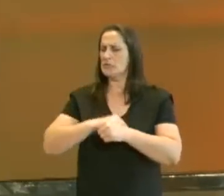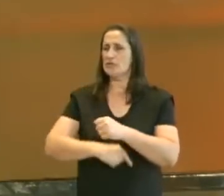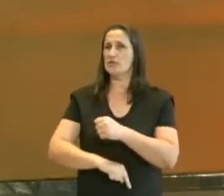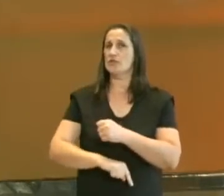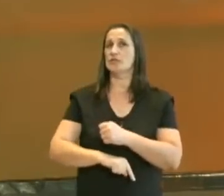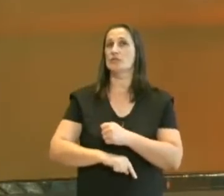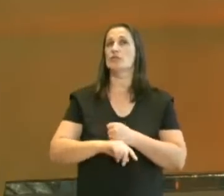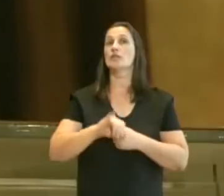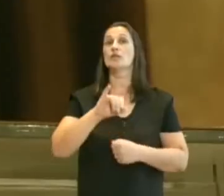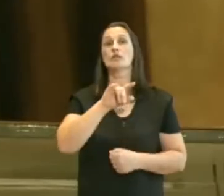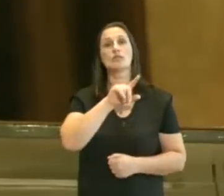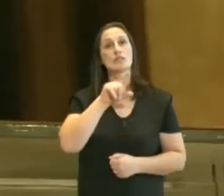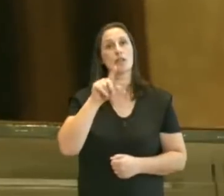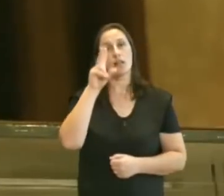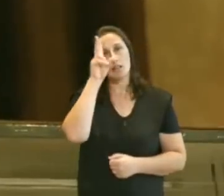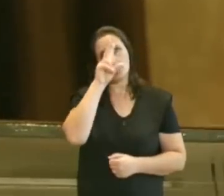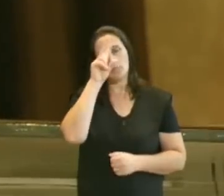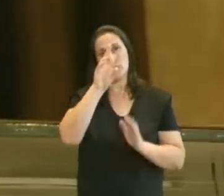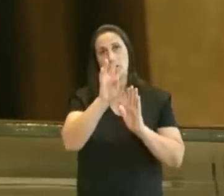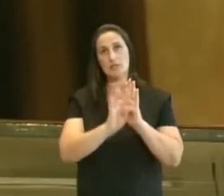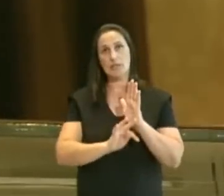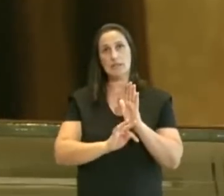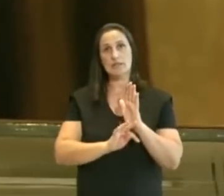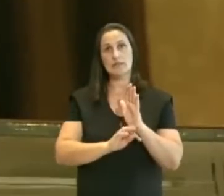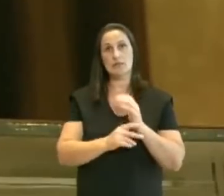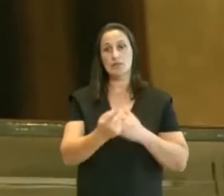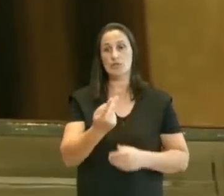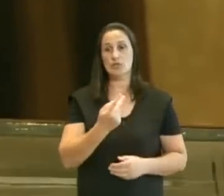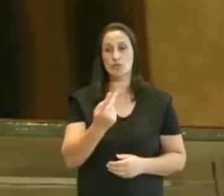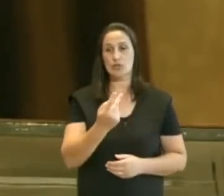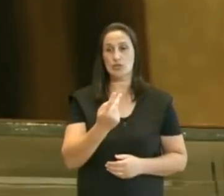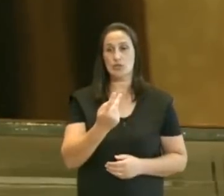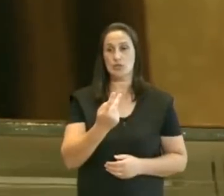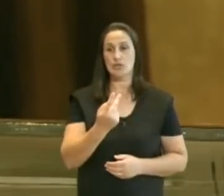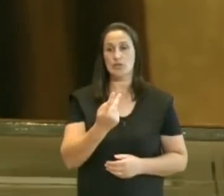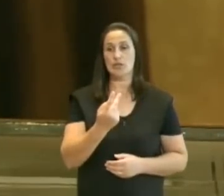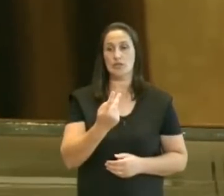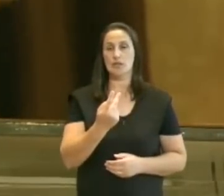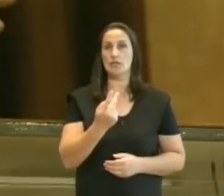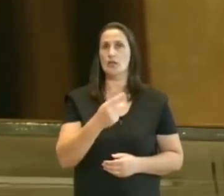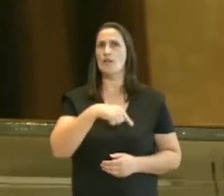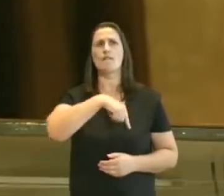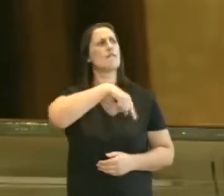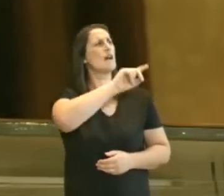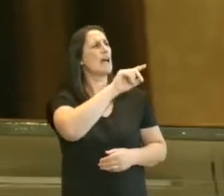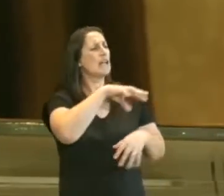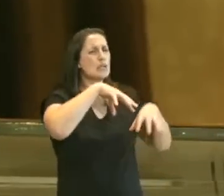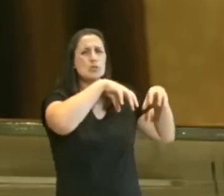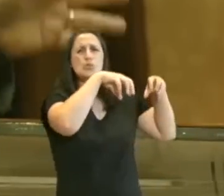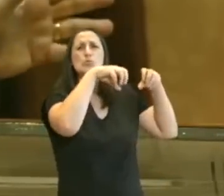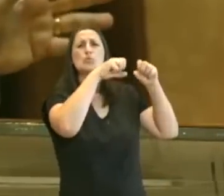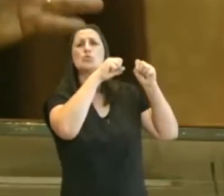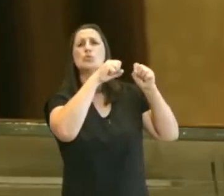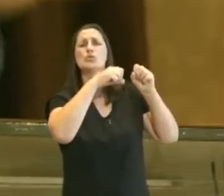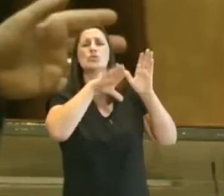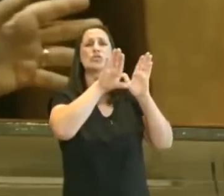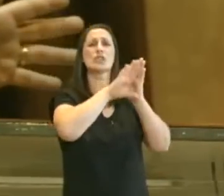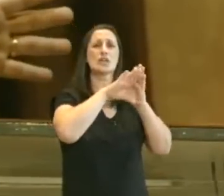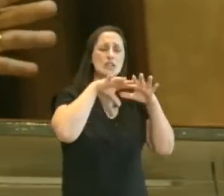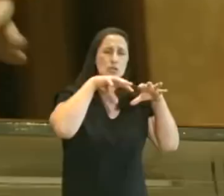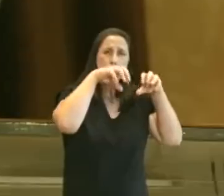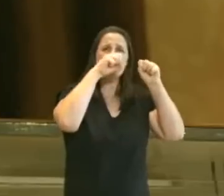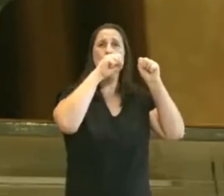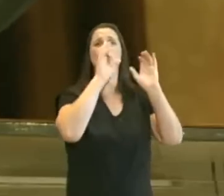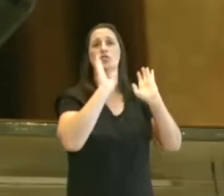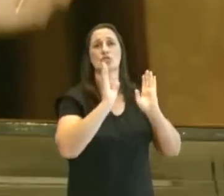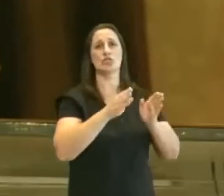lembrar do texto, vai lembrar que eles disseram, olha, não segue viagem ainda não, Jesus, porque está escuro, está chegando a noite, chegou a noite,